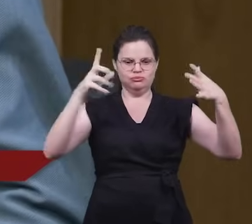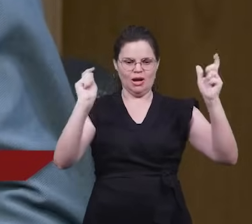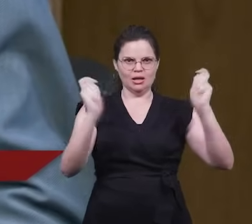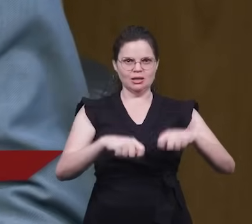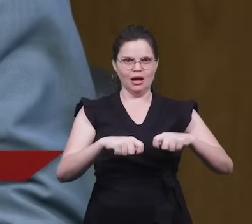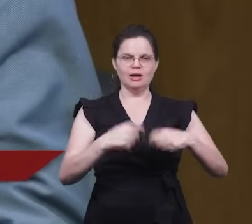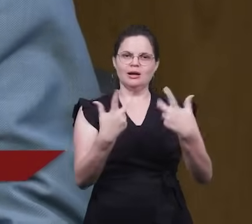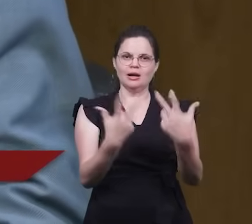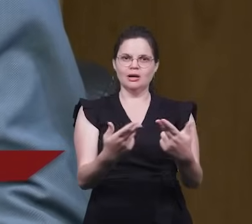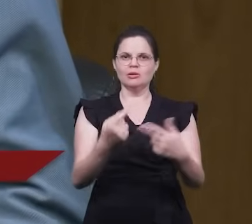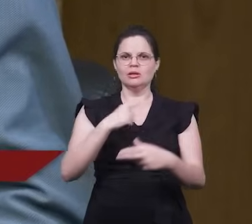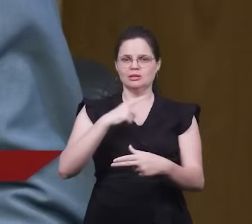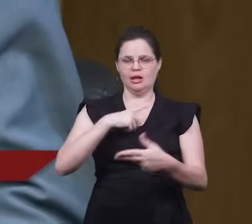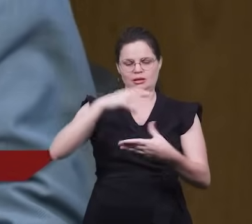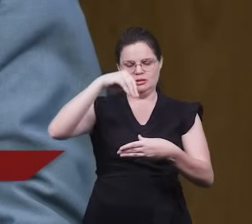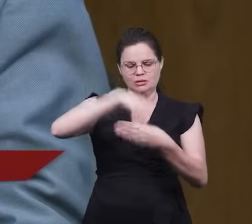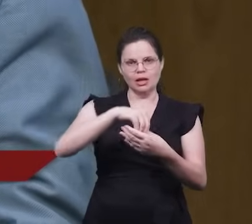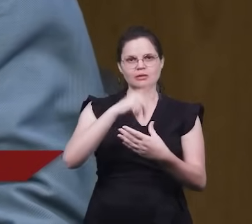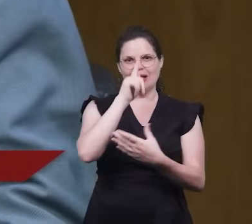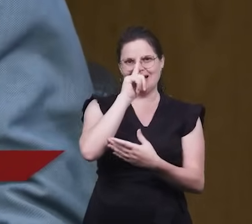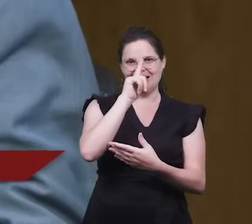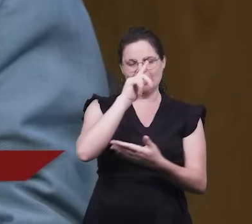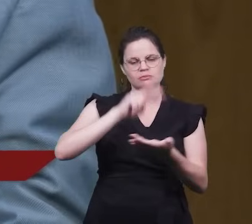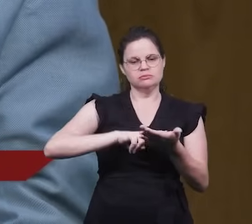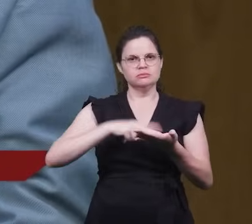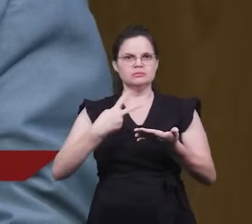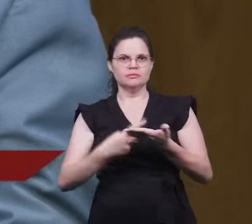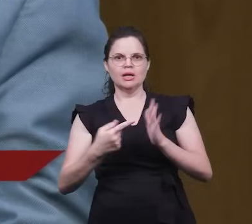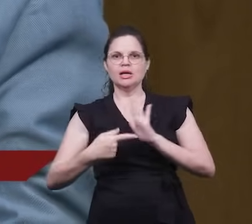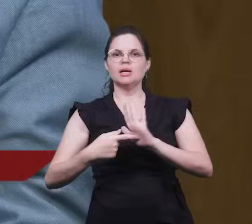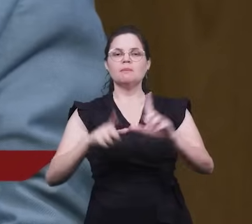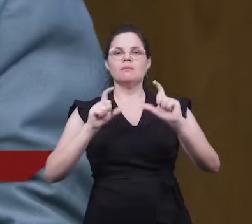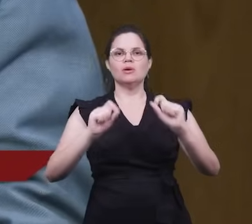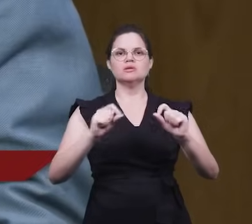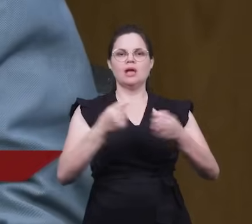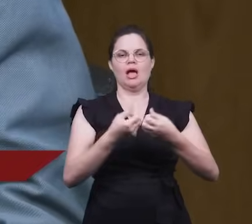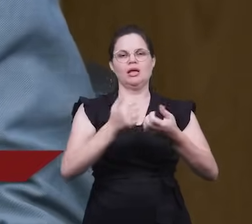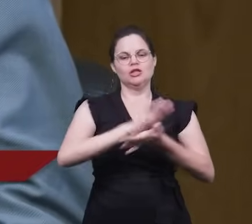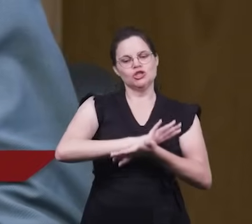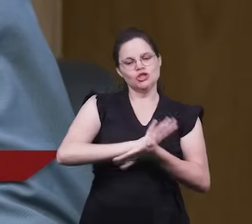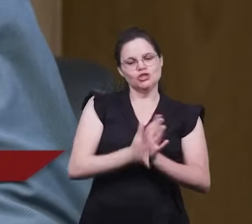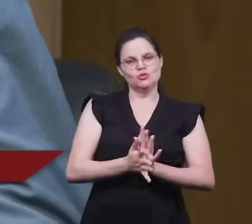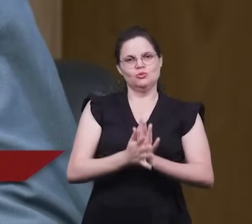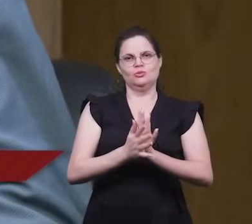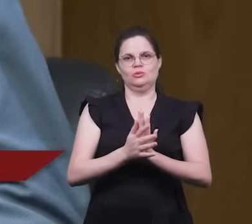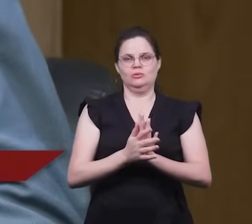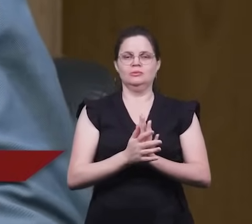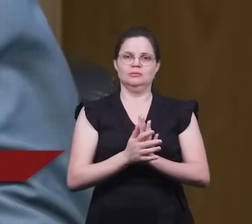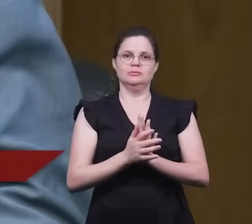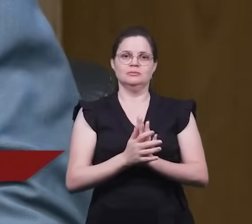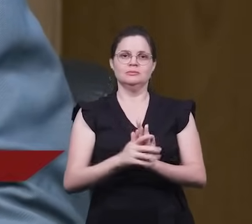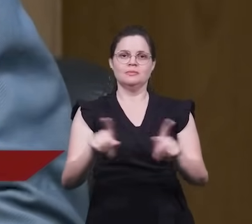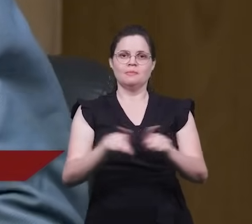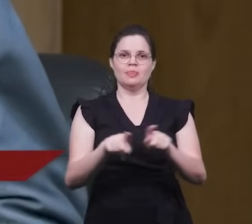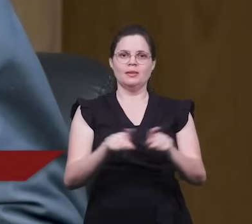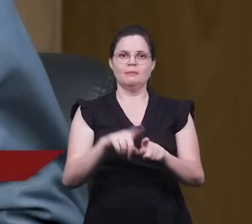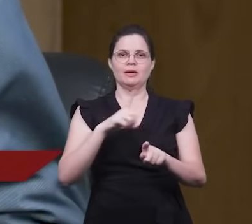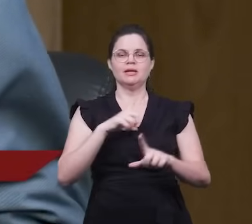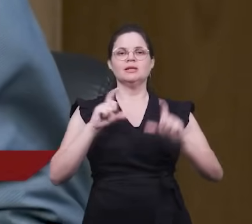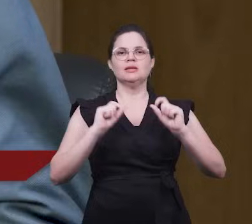que são até palavras gregas, mas que falam, né, que há muitos, até os